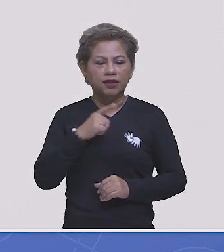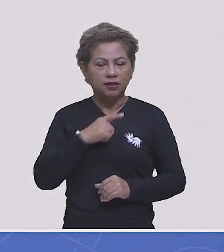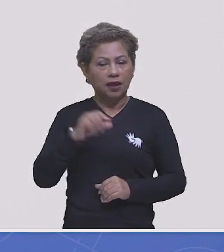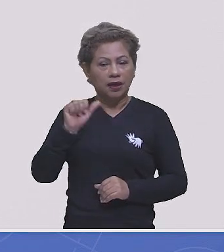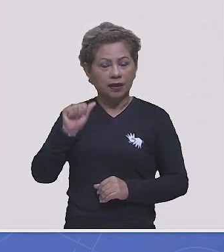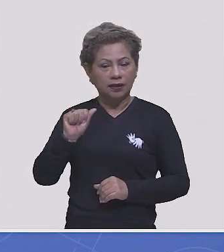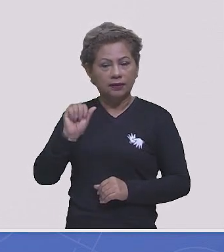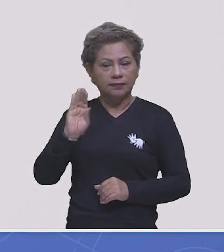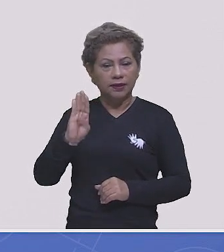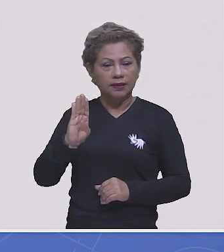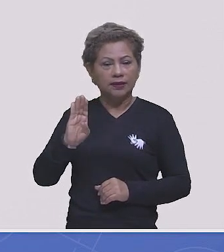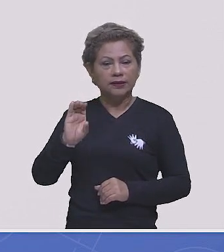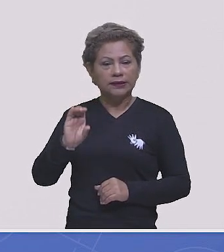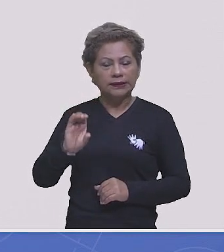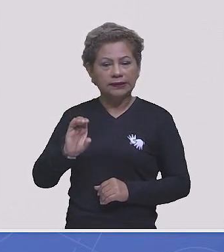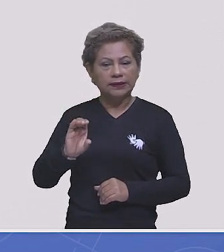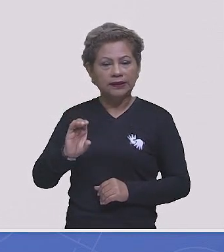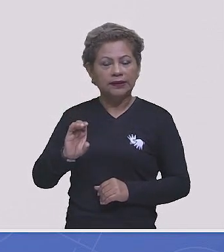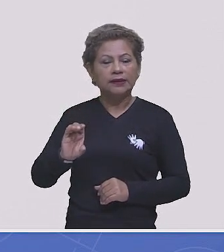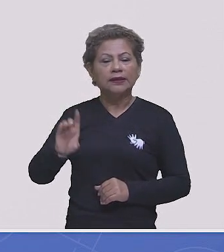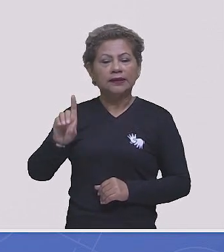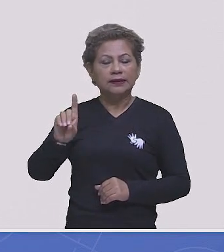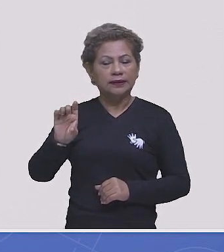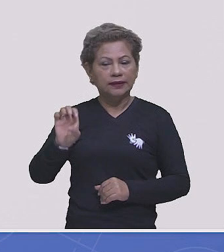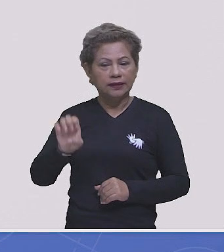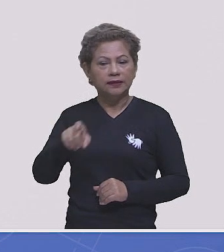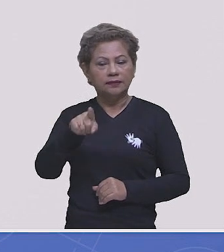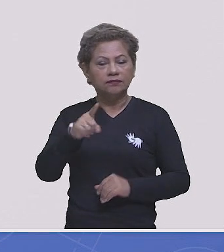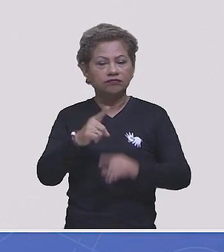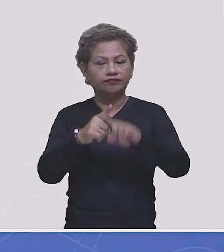às influências que os romanos antigos